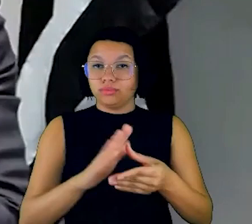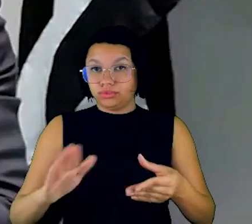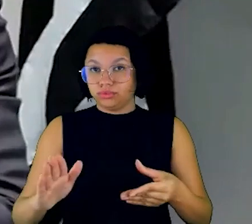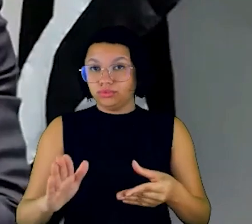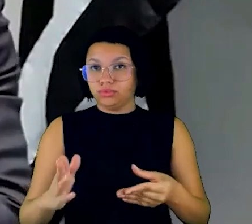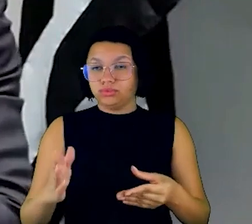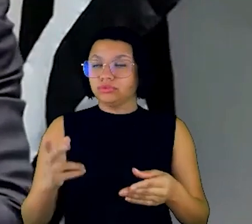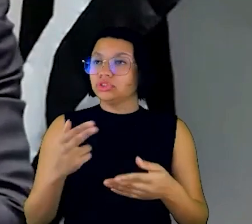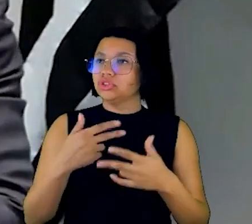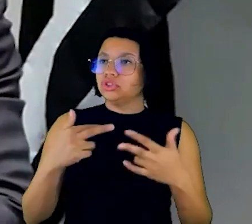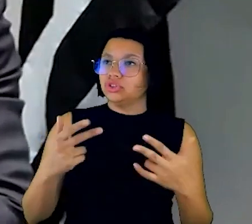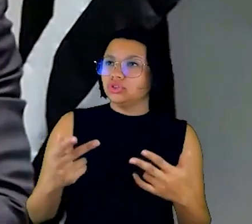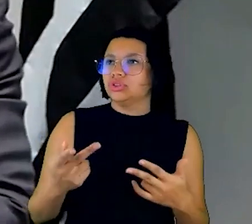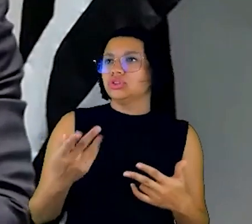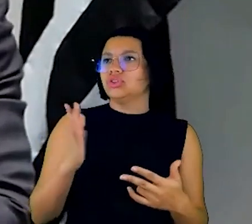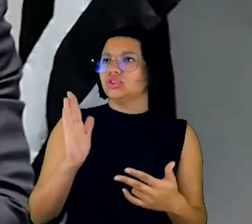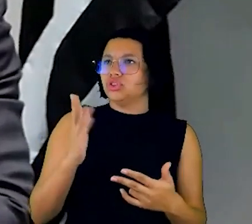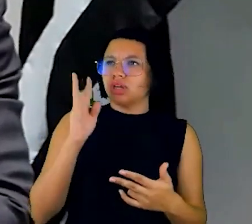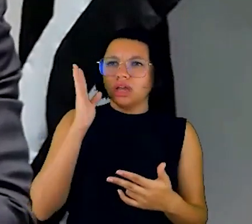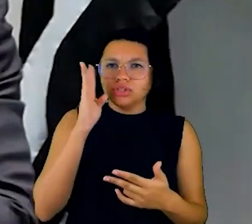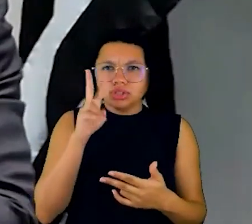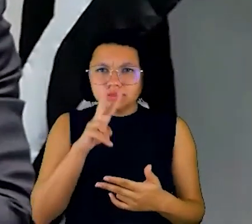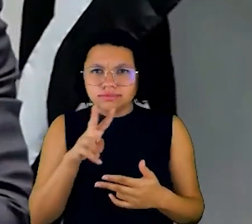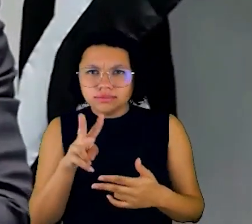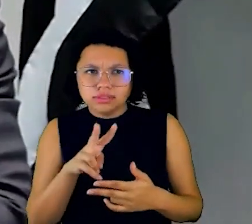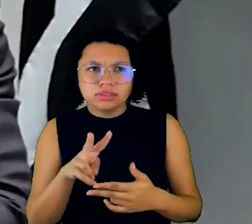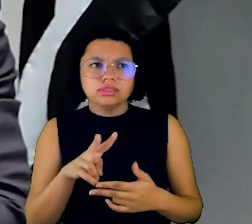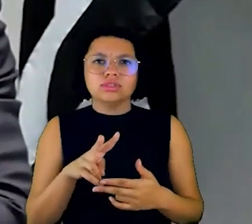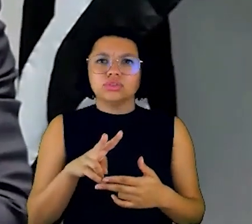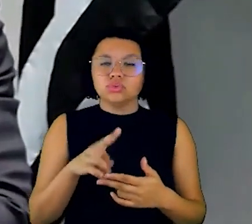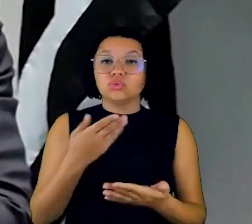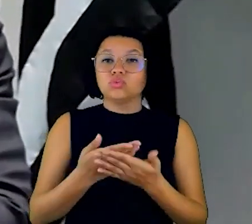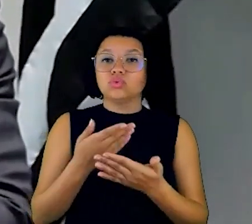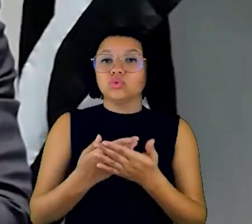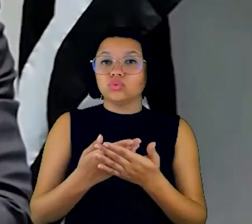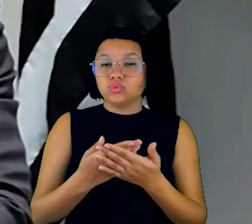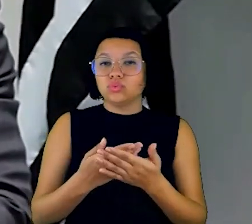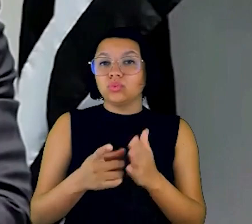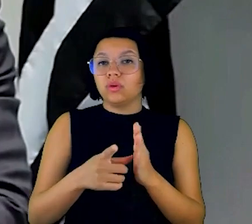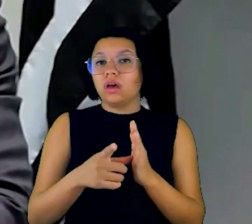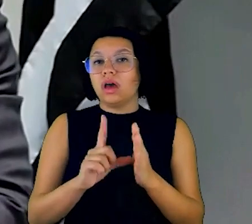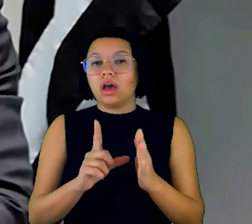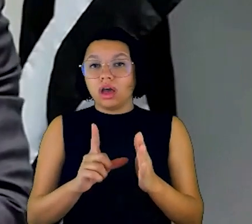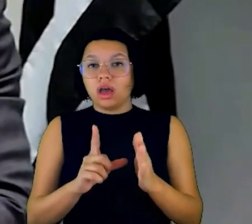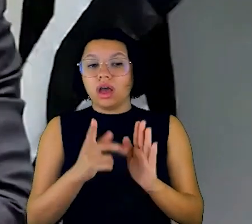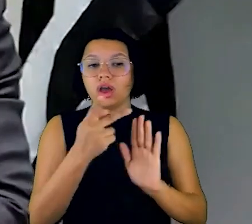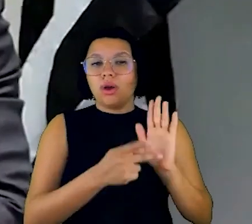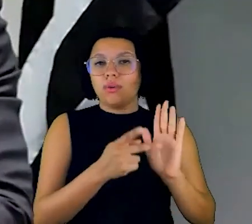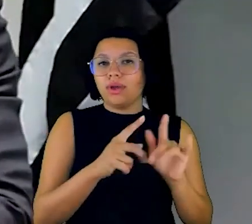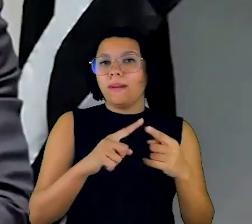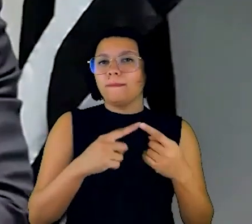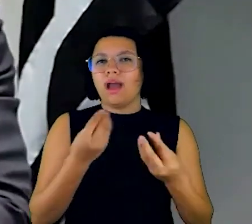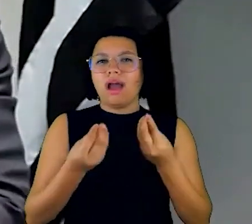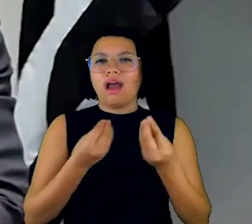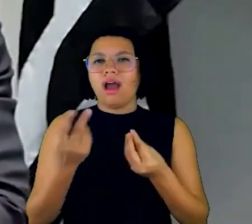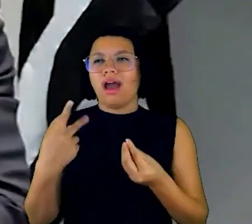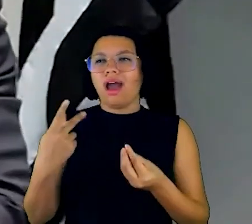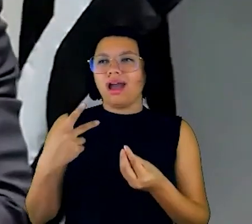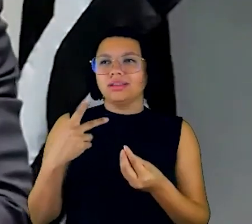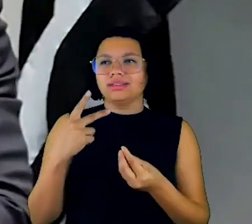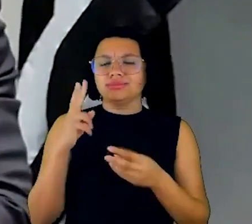já havíamos vislumbrado antes no estudo do anteprojeto, mas como às vezes